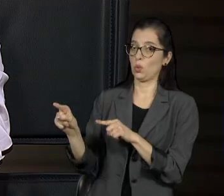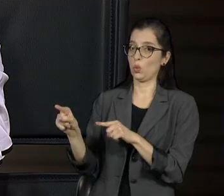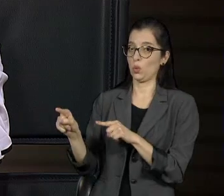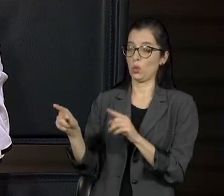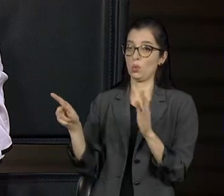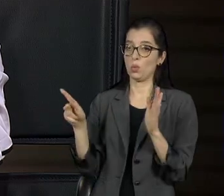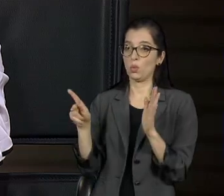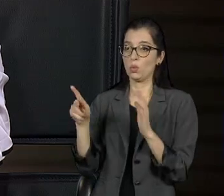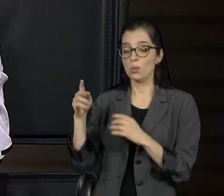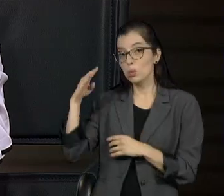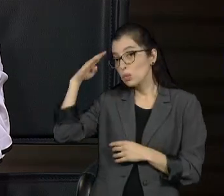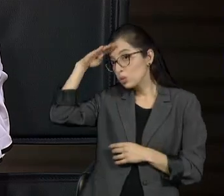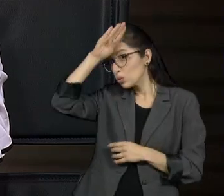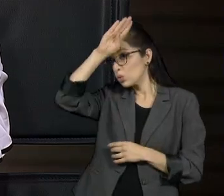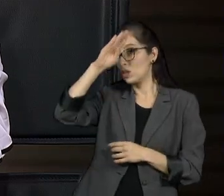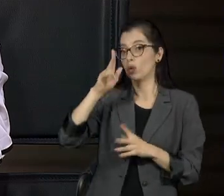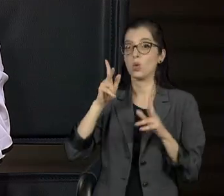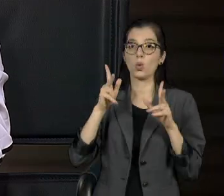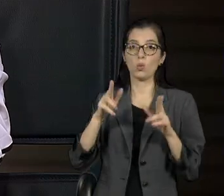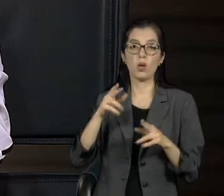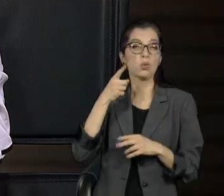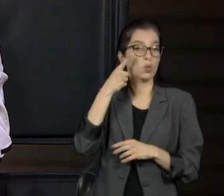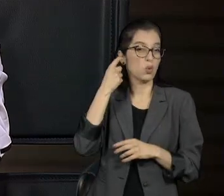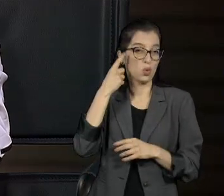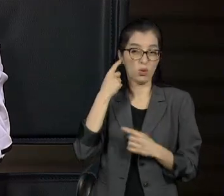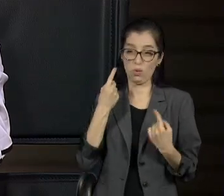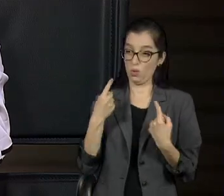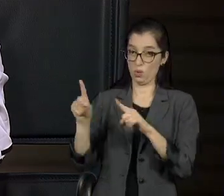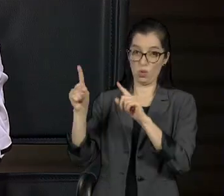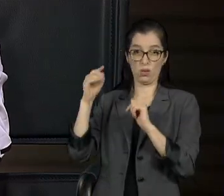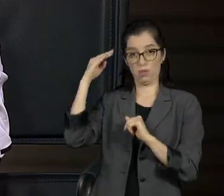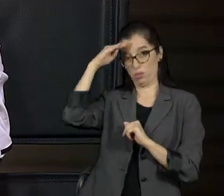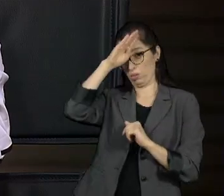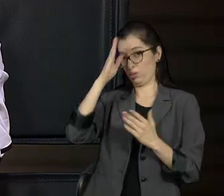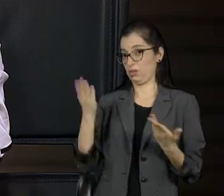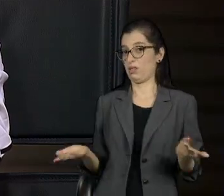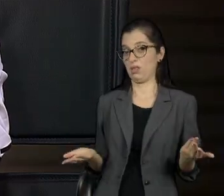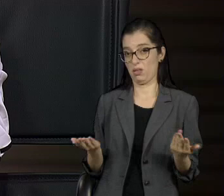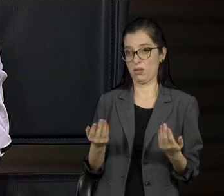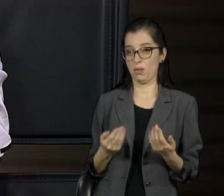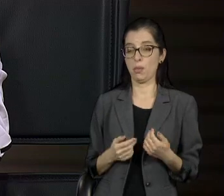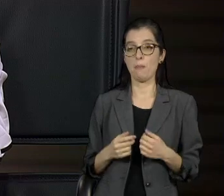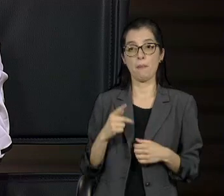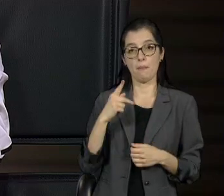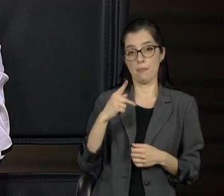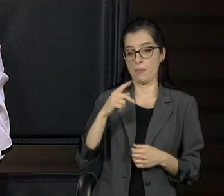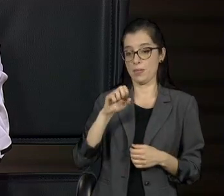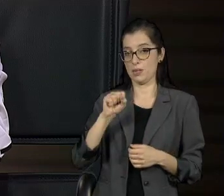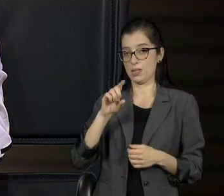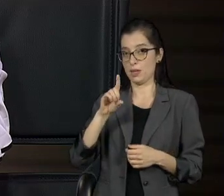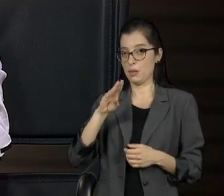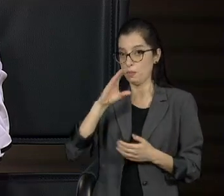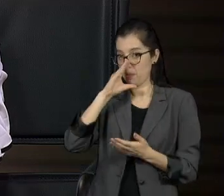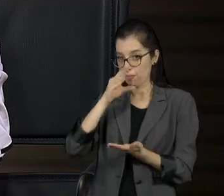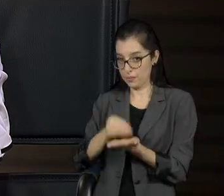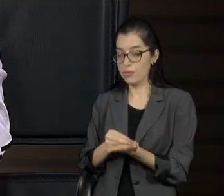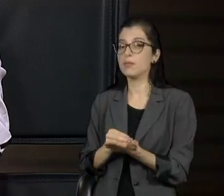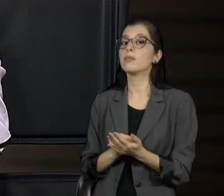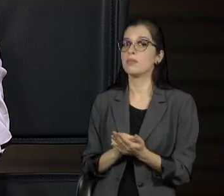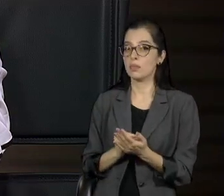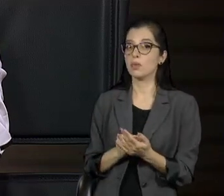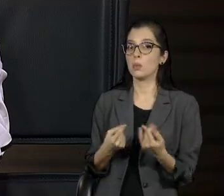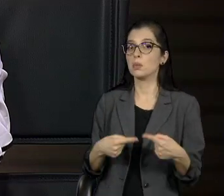provavelmente vai ensaiar também o namoro do PSDB com o DEM, que a gente já viu se ensaiando, né? E aí entra Moro, entra Luciano Huck, então tem